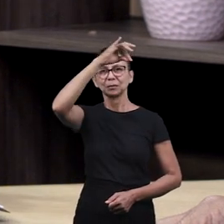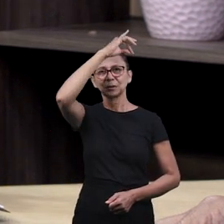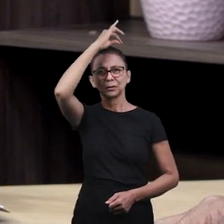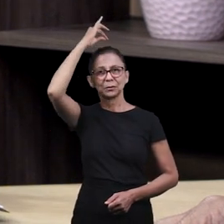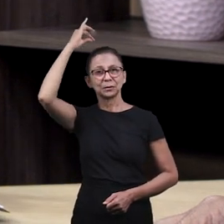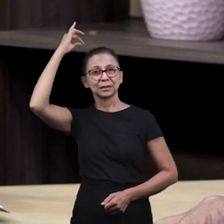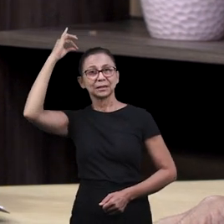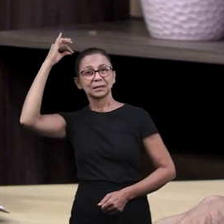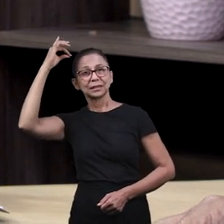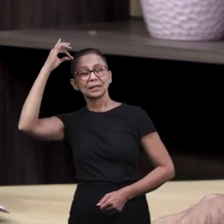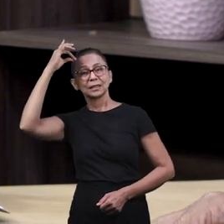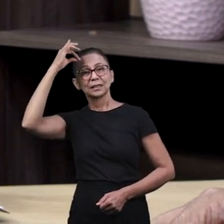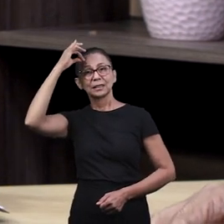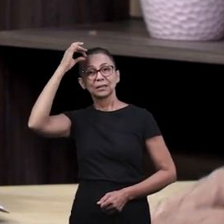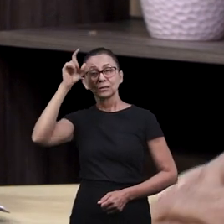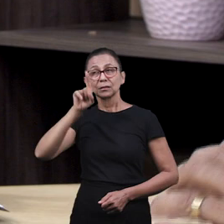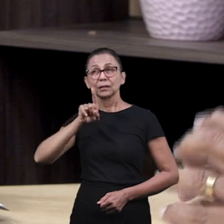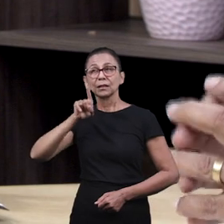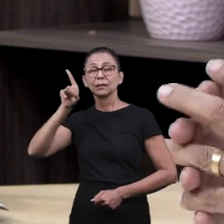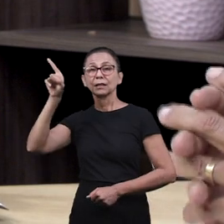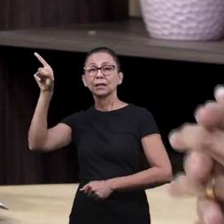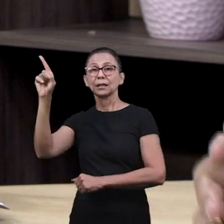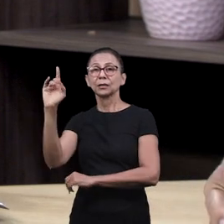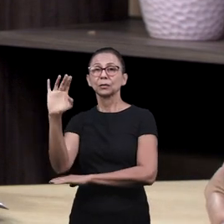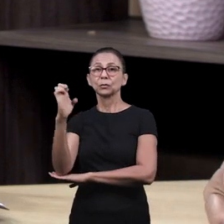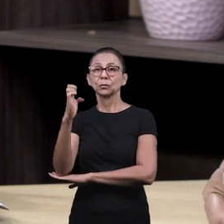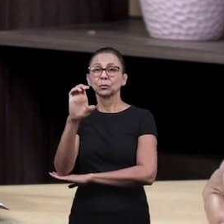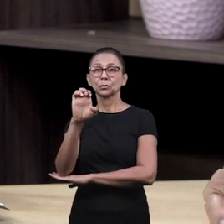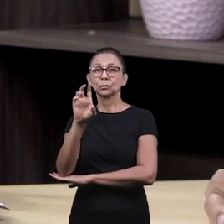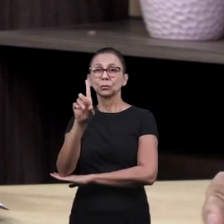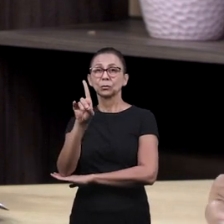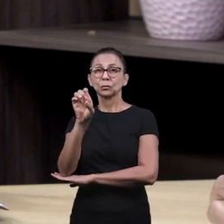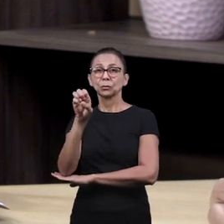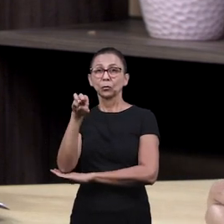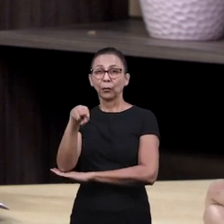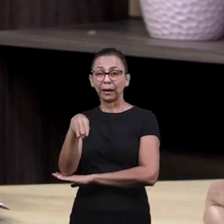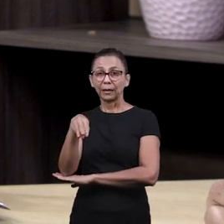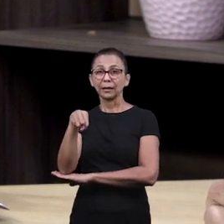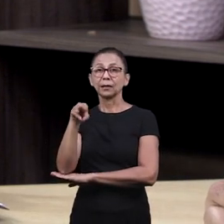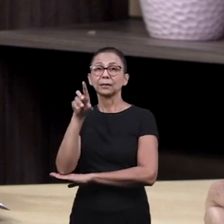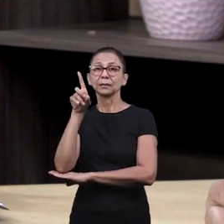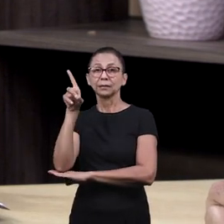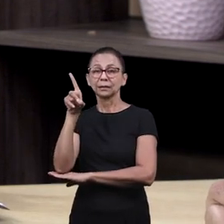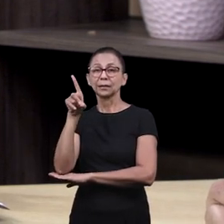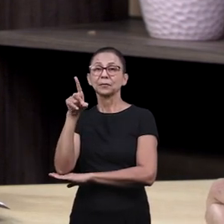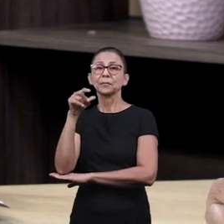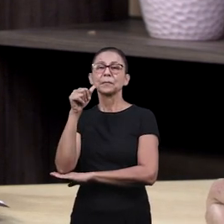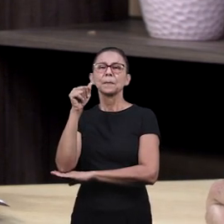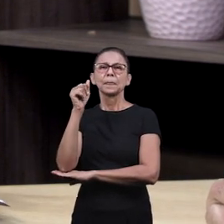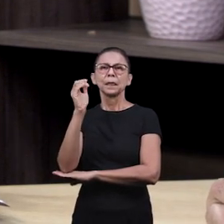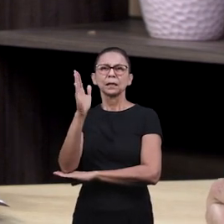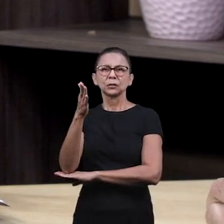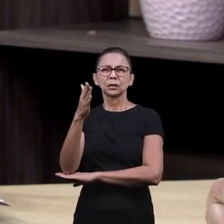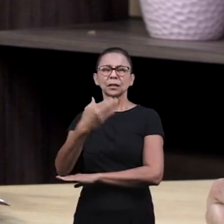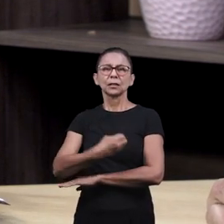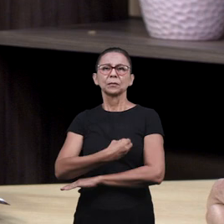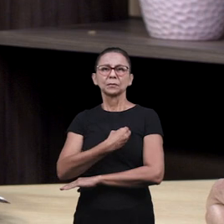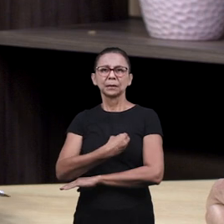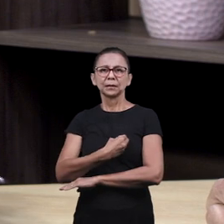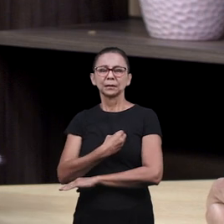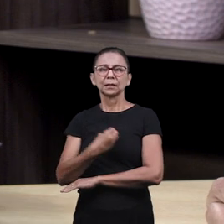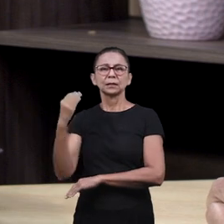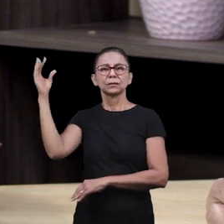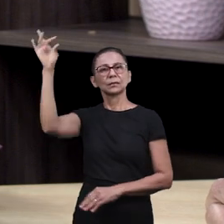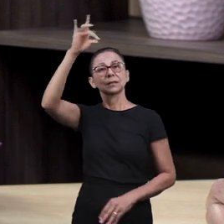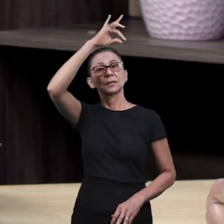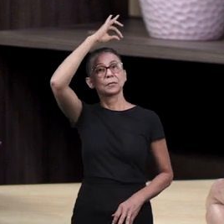sai do Éden, e já há uma ação da Trindade, o Espírito Santo não está naturalmente de fora disso, até os nossos dias, né? A